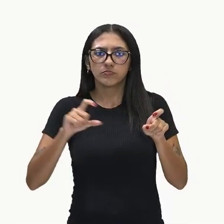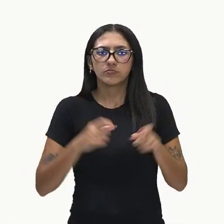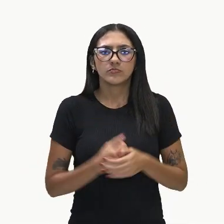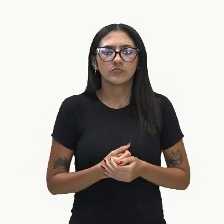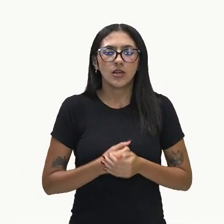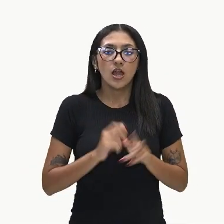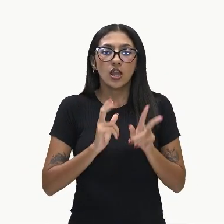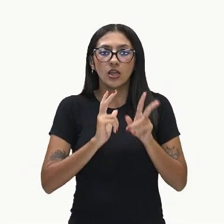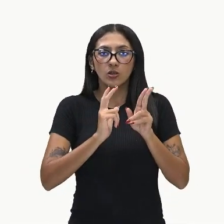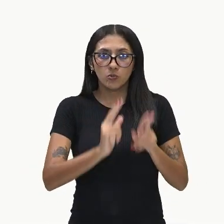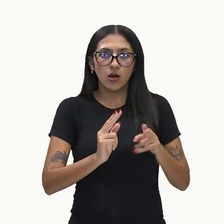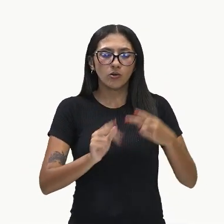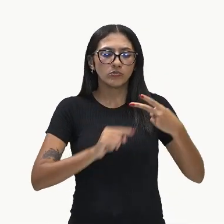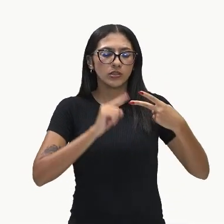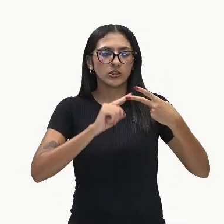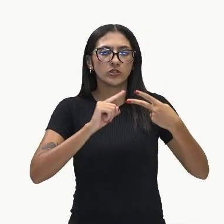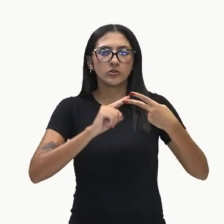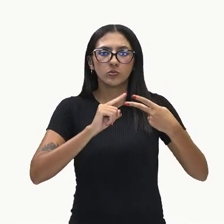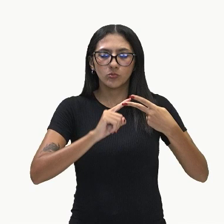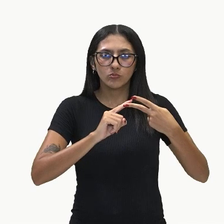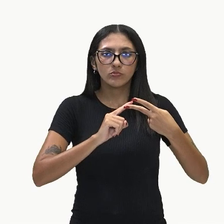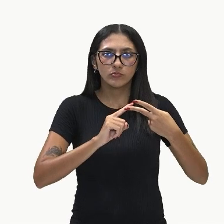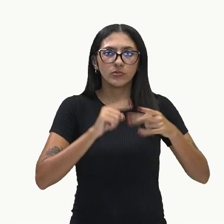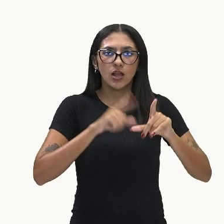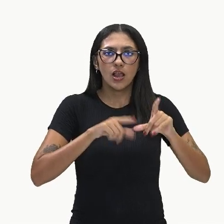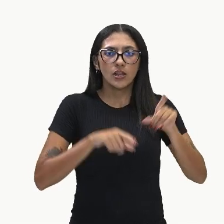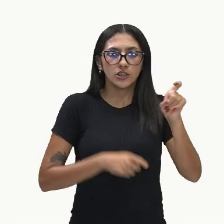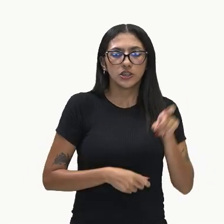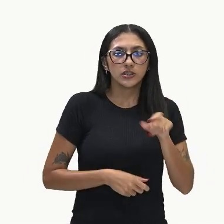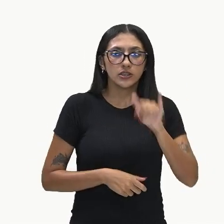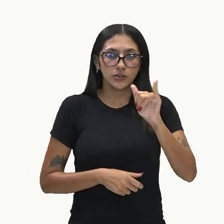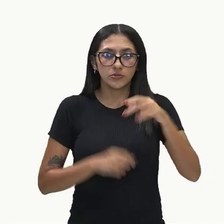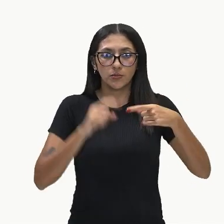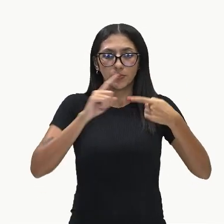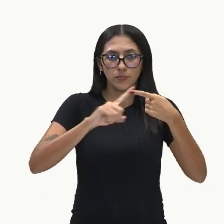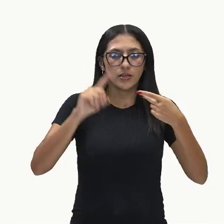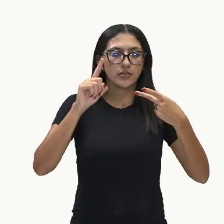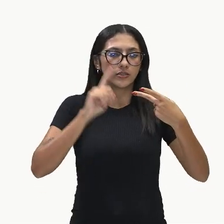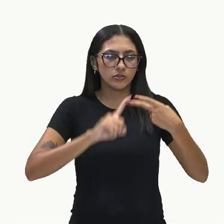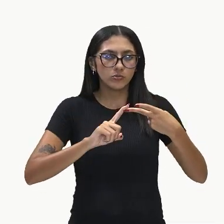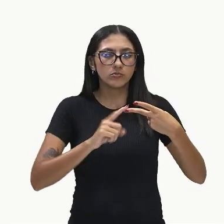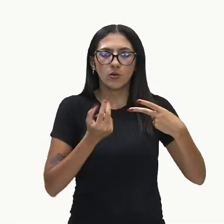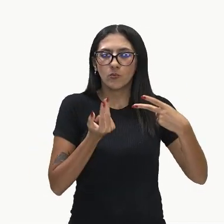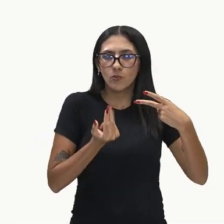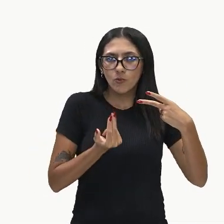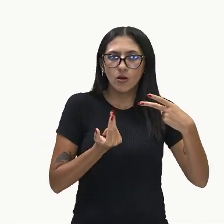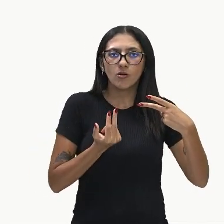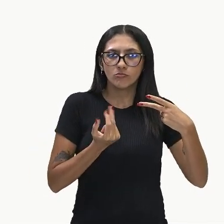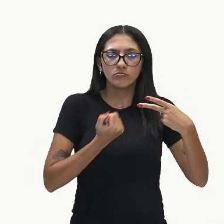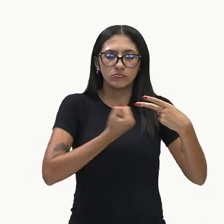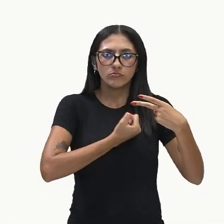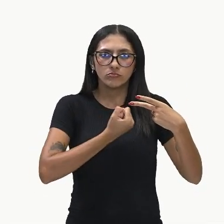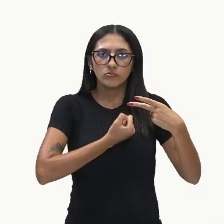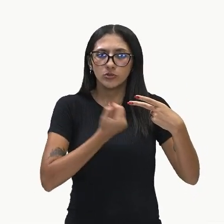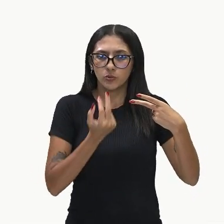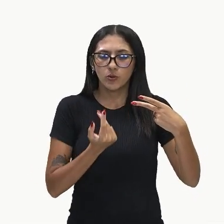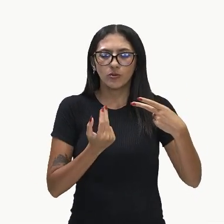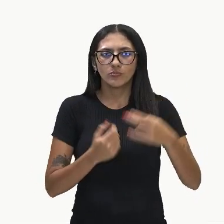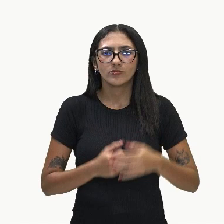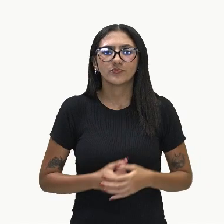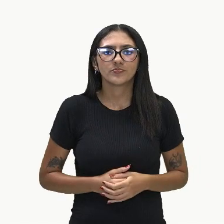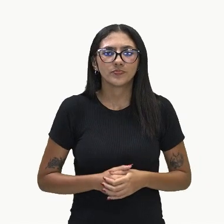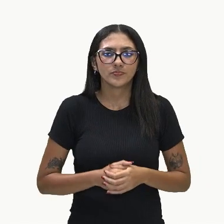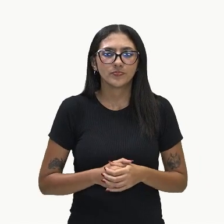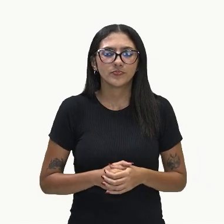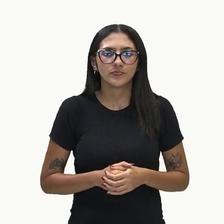de x e y também da nossa segunda equação, tá? Então, o valor de x e y da primeira será o mesmo valor para x e y da segunda. E